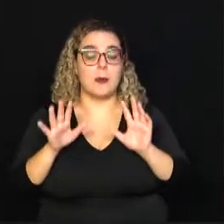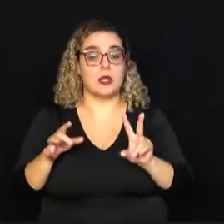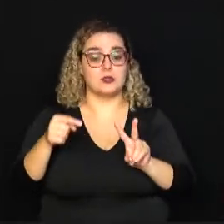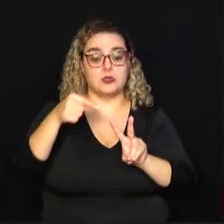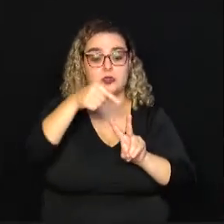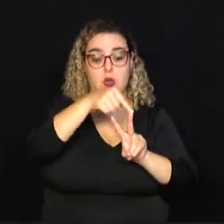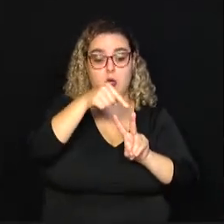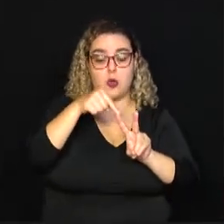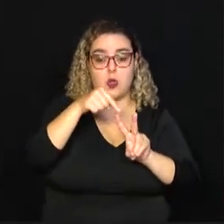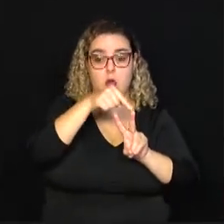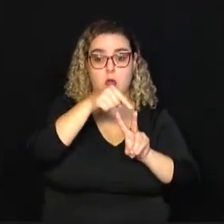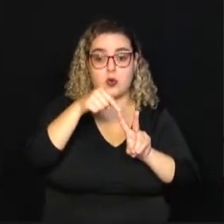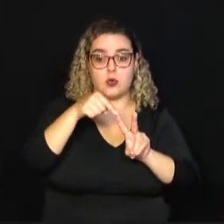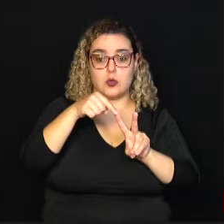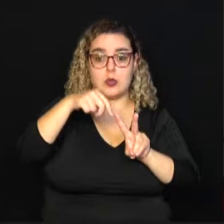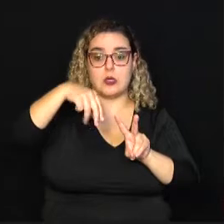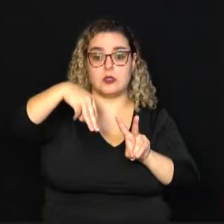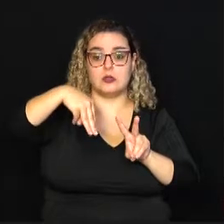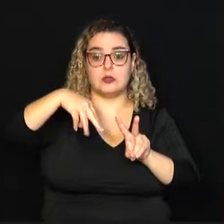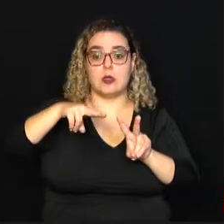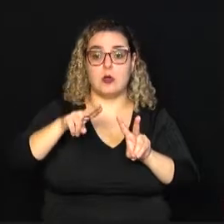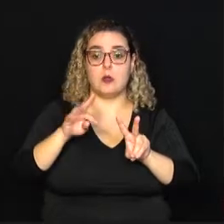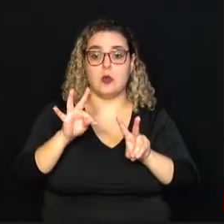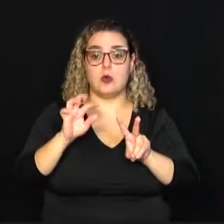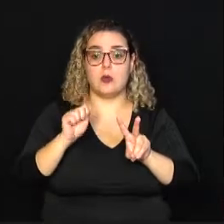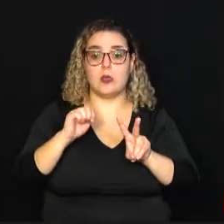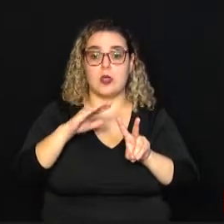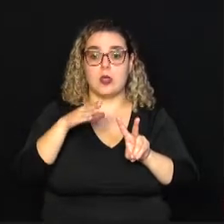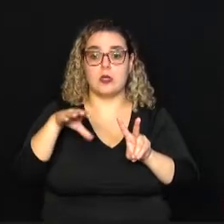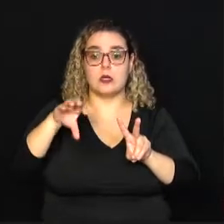mutações, quando elas aconteciam, elas